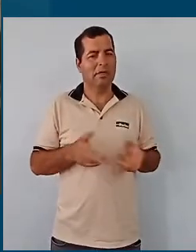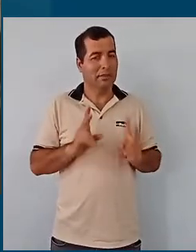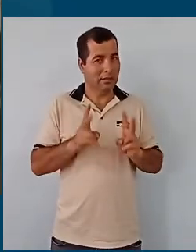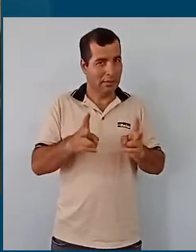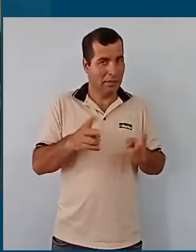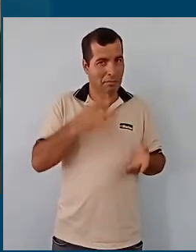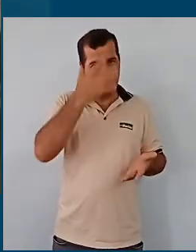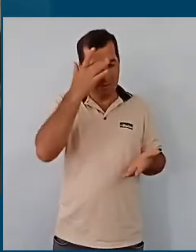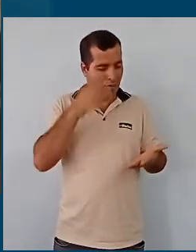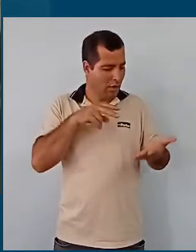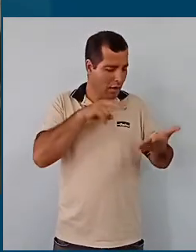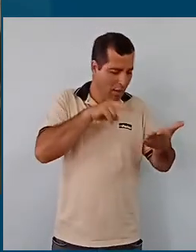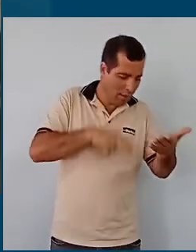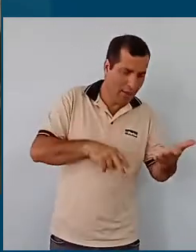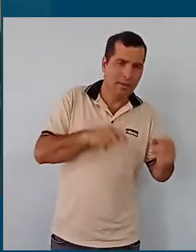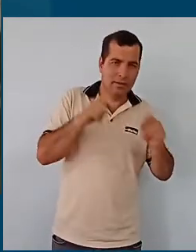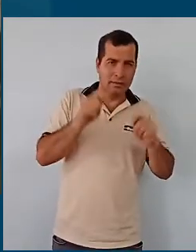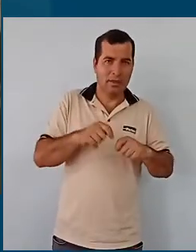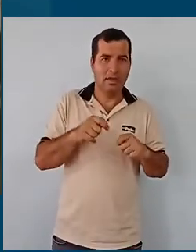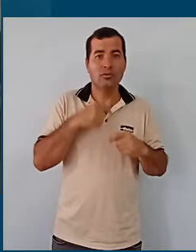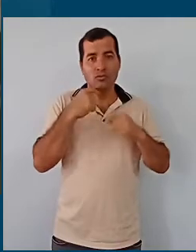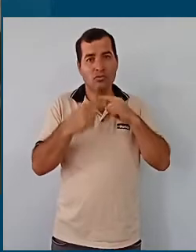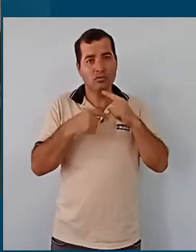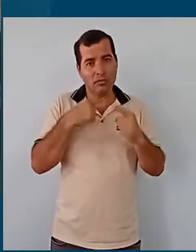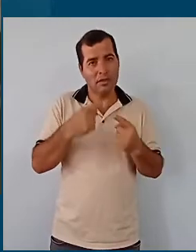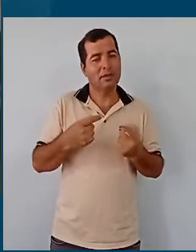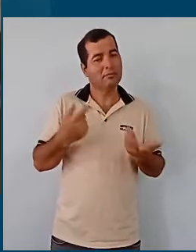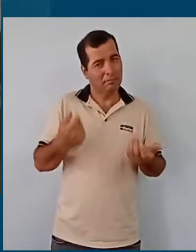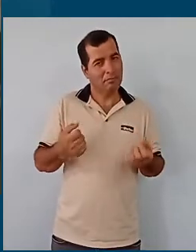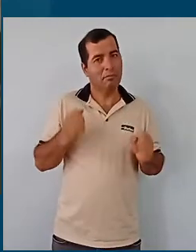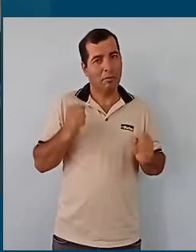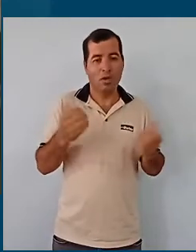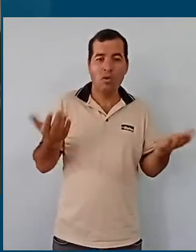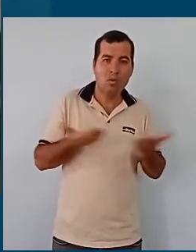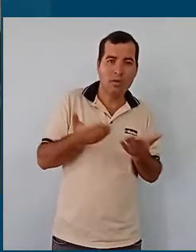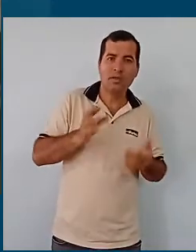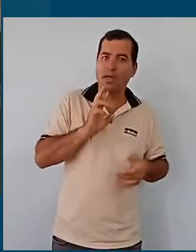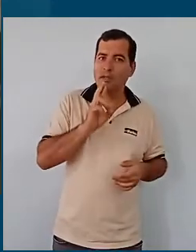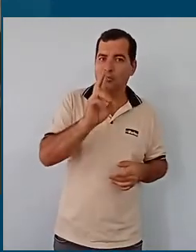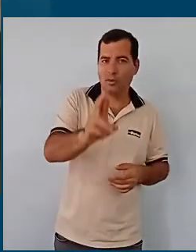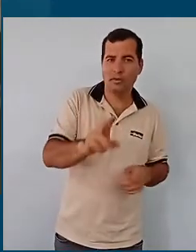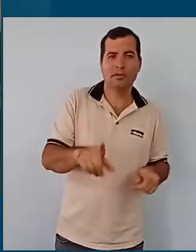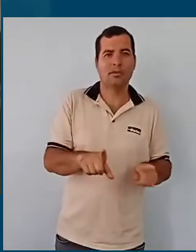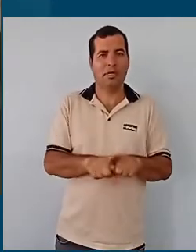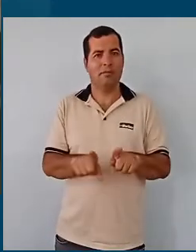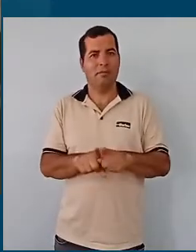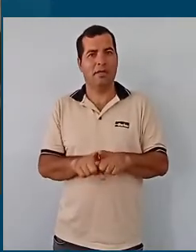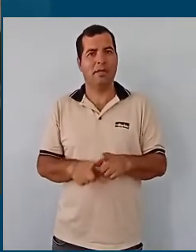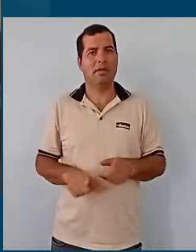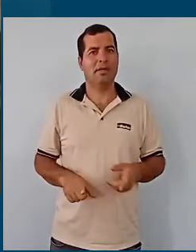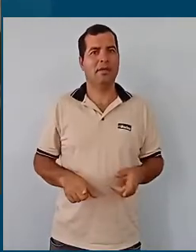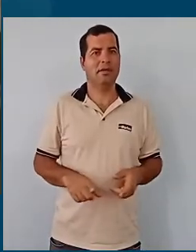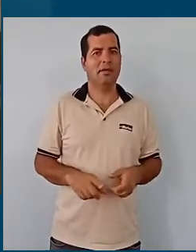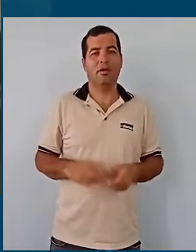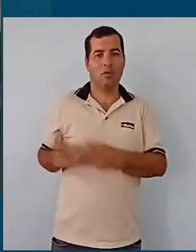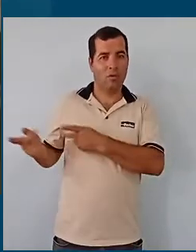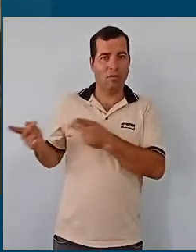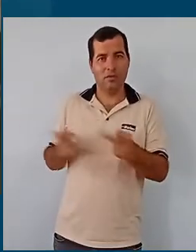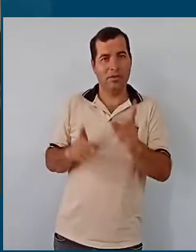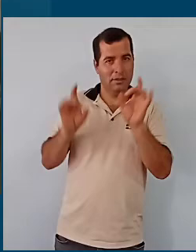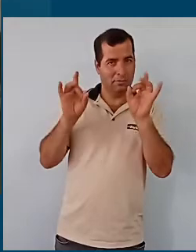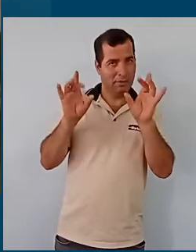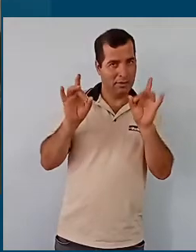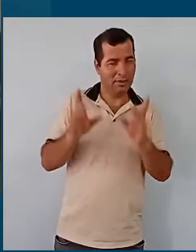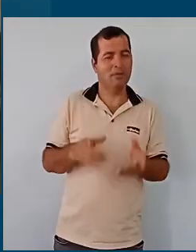olho na sua mensagem e sua dúvida, pode ser que ela chegue já hoje também para a nossa convidada da